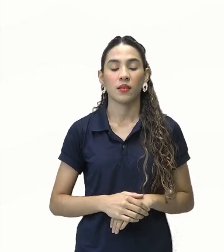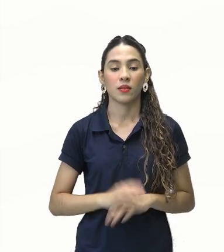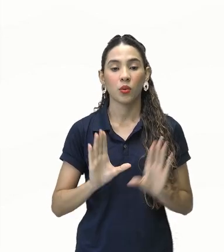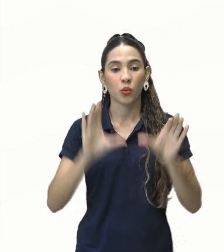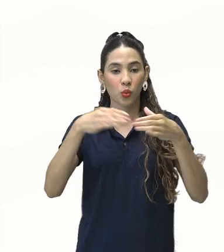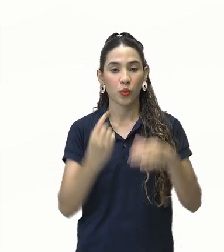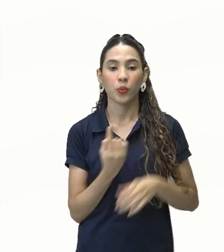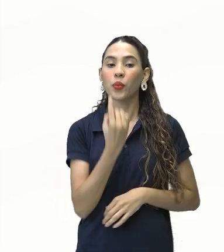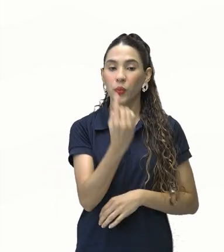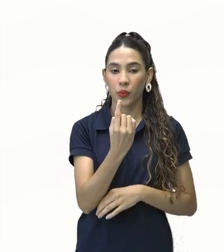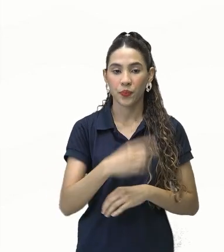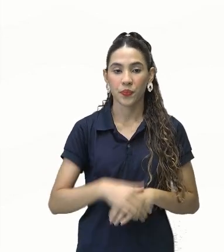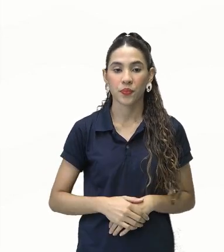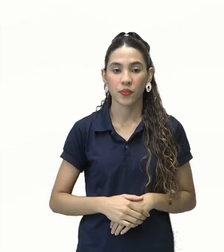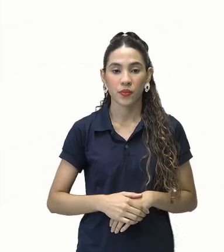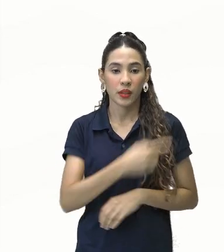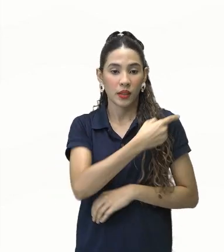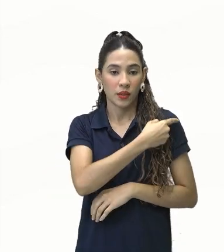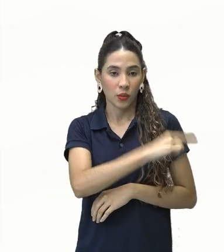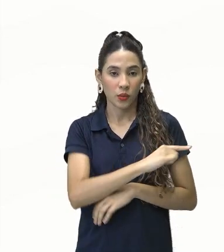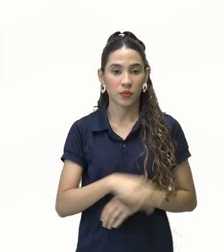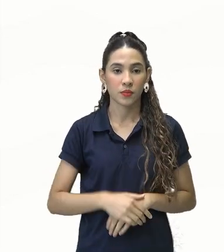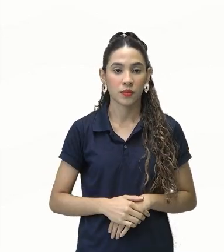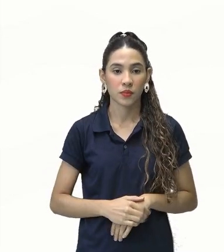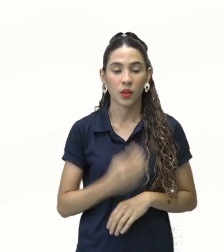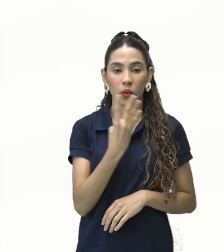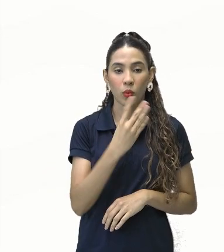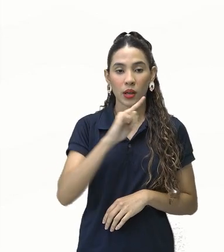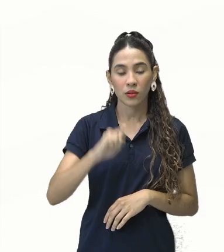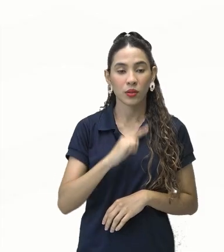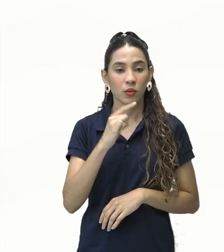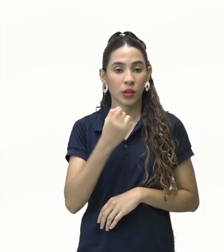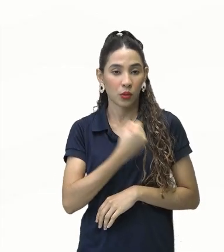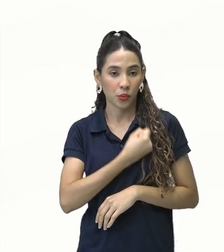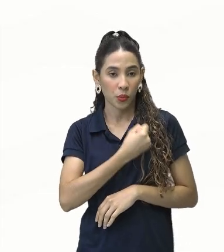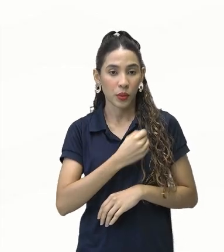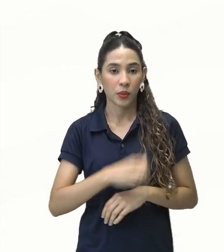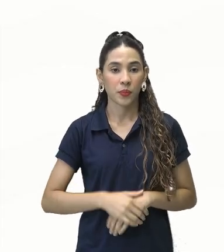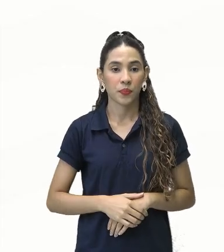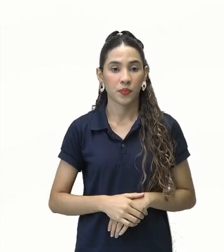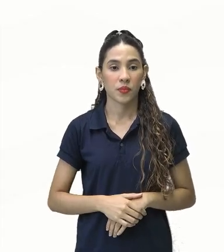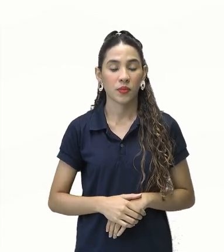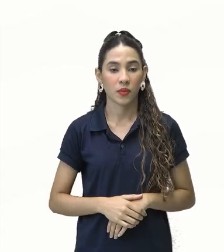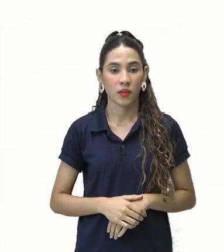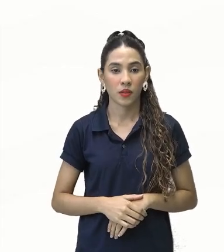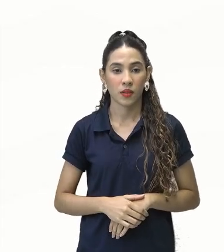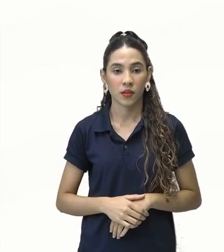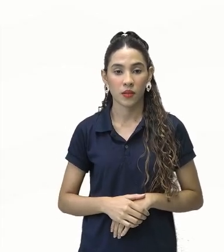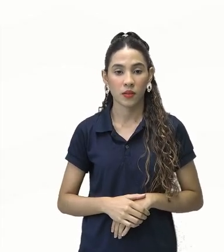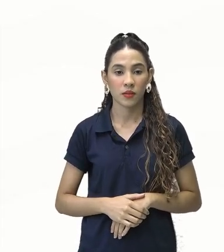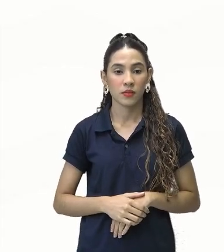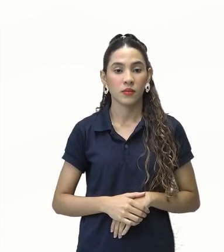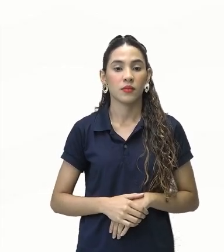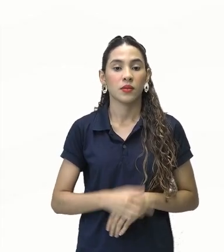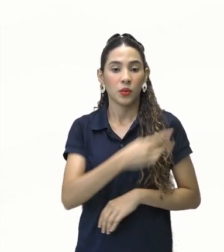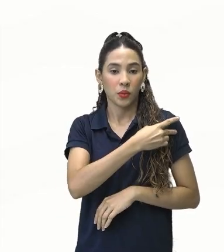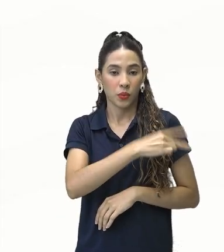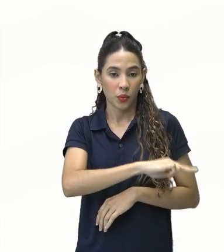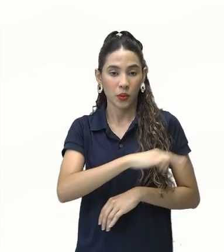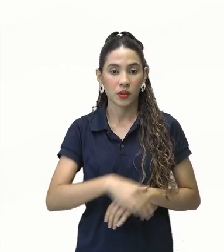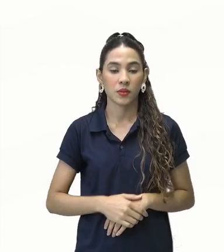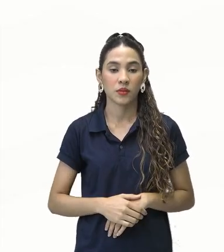1, série 1, 4, alguma coisa, ó, passou do 4. Série